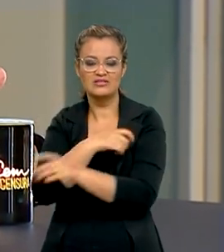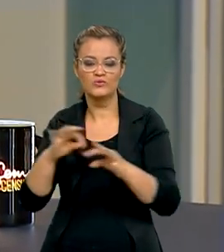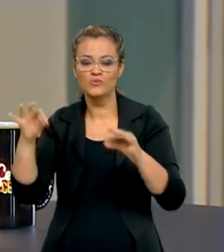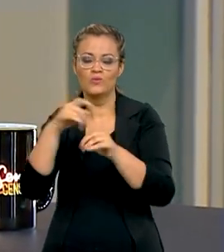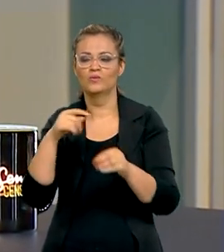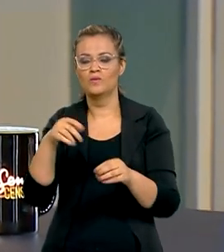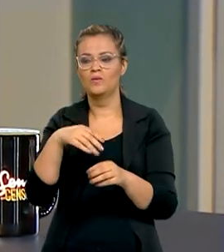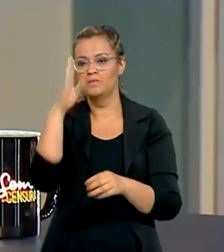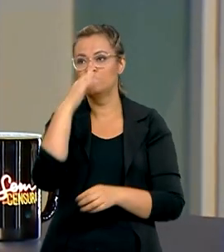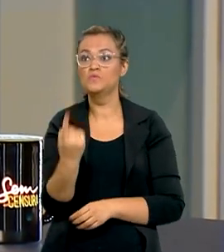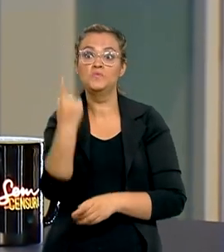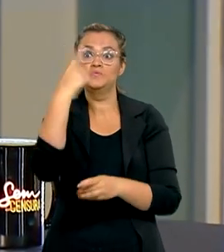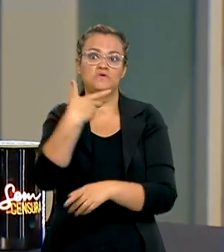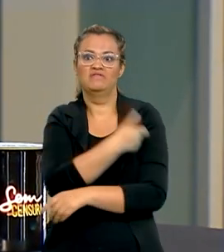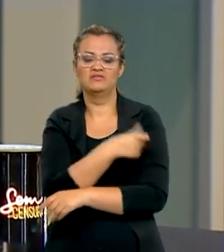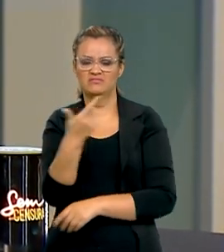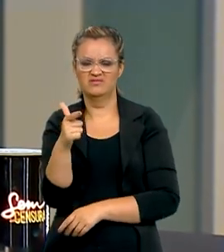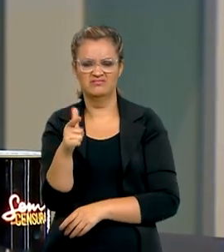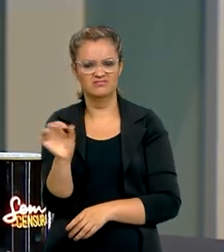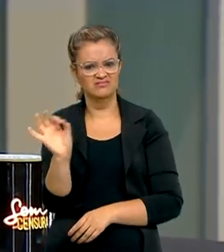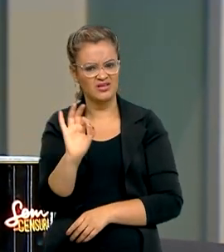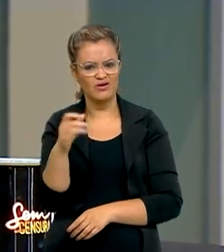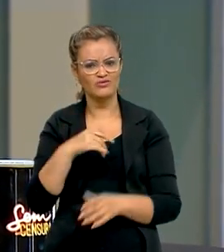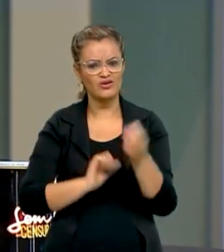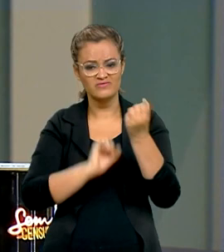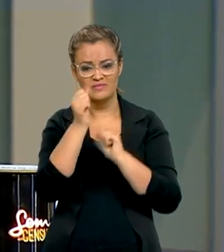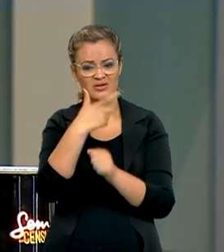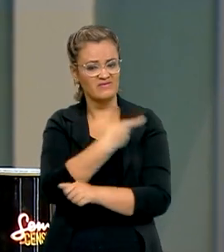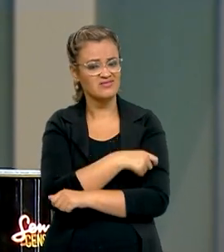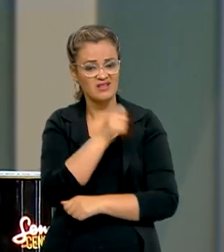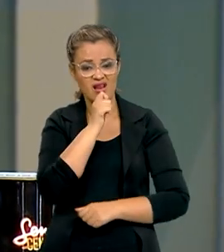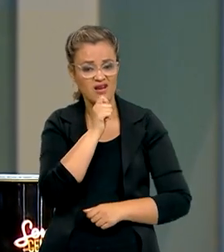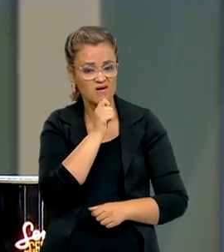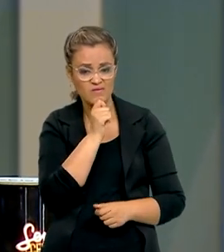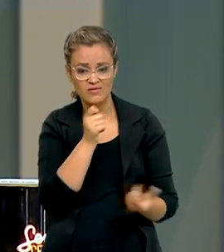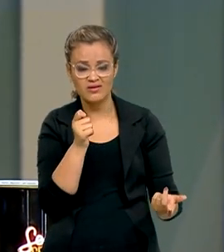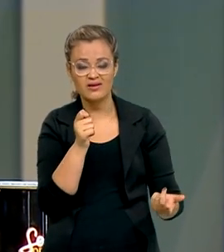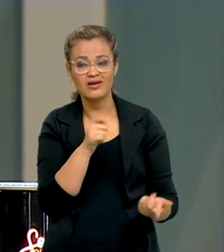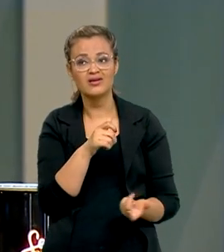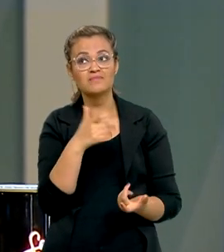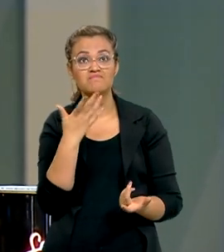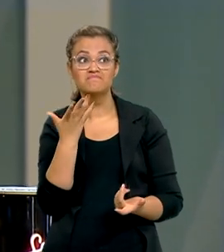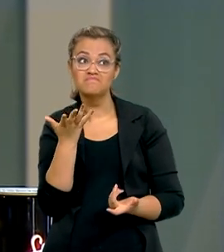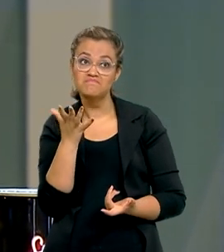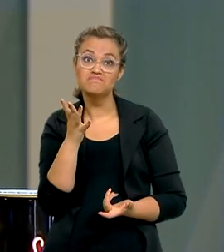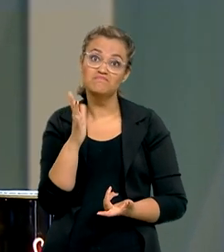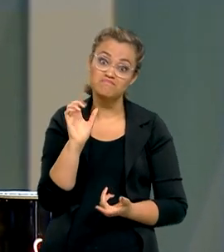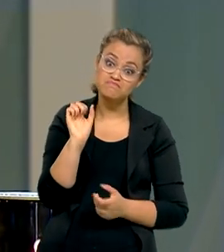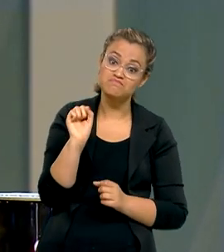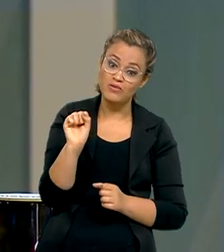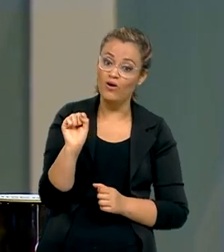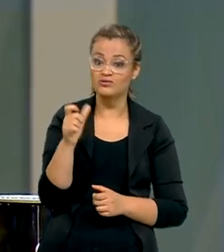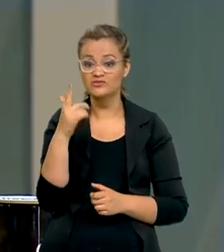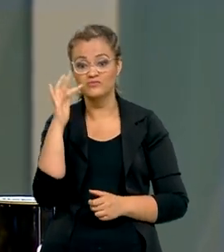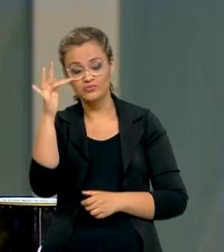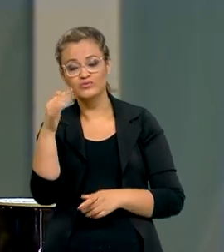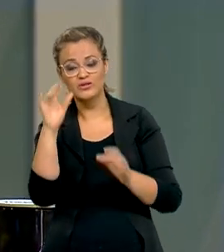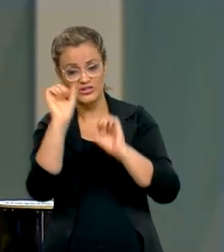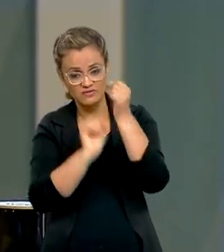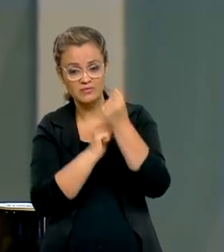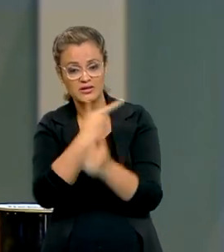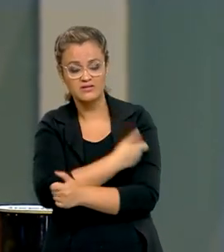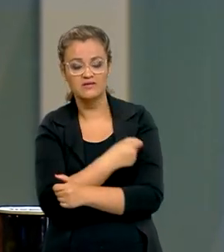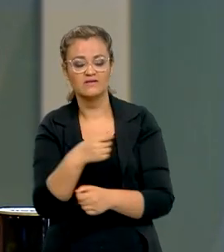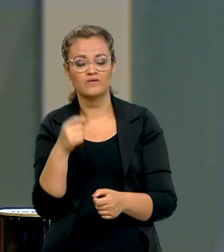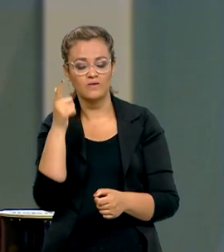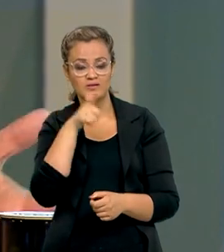exceção. Nós ainda não somos fabricantes de vacina. Provavelmente, em curto prazo, seremos. Mas hoje